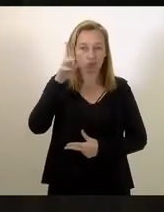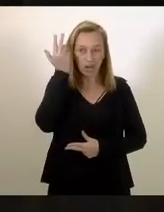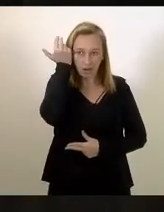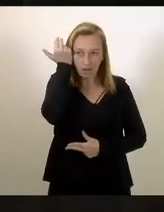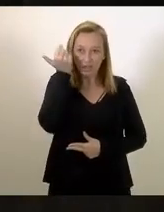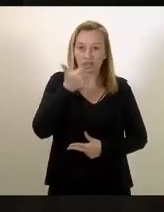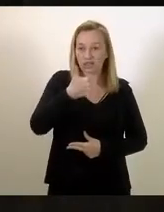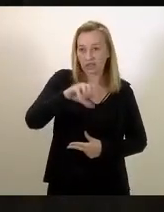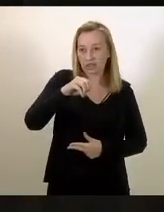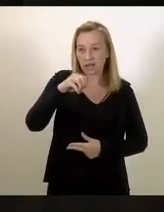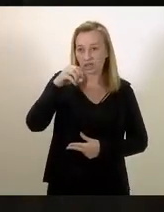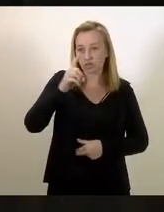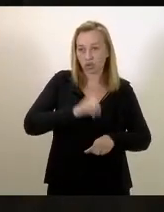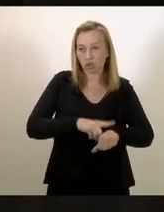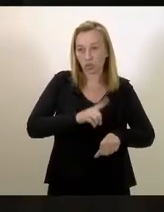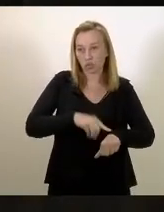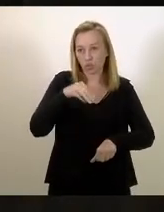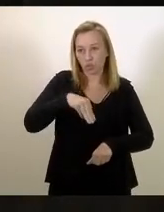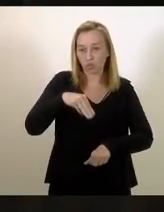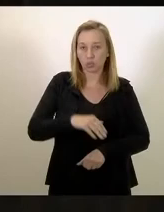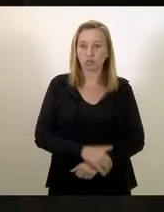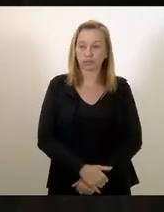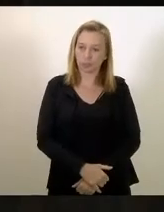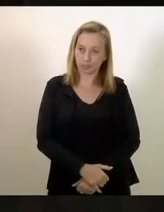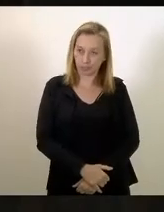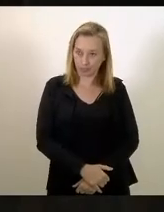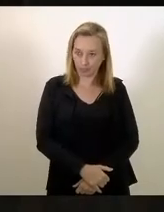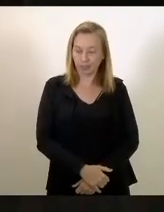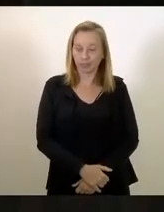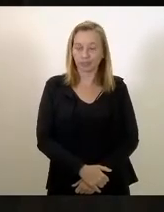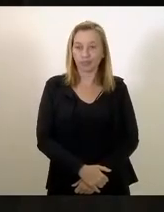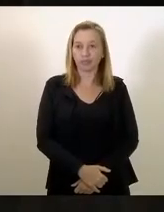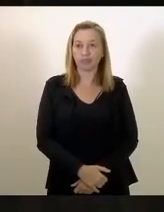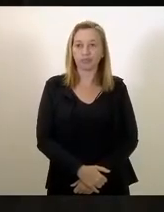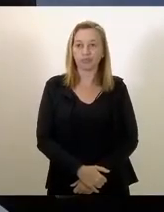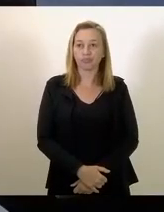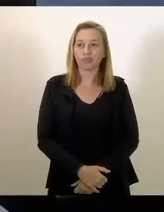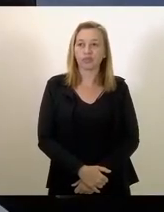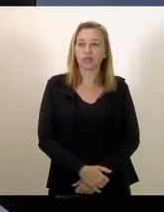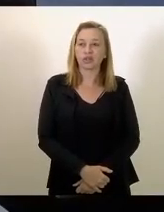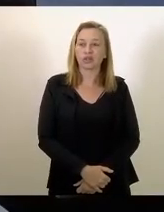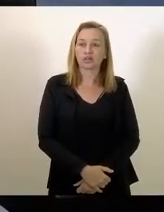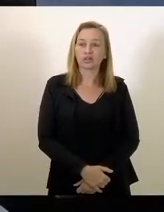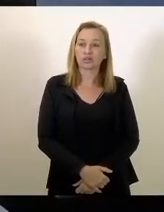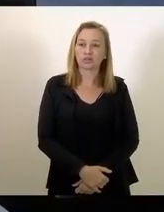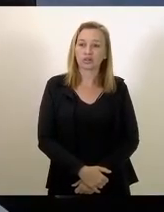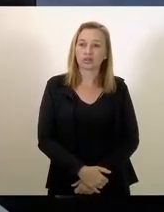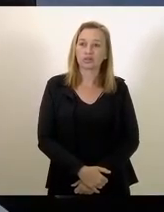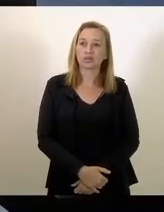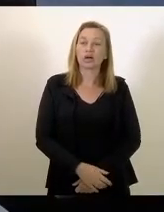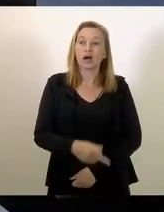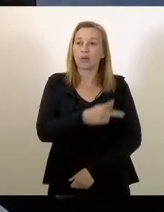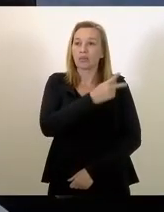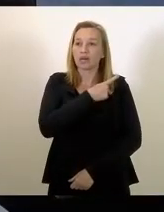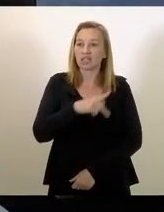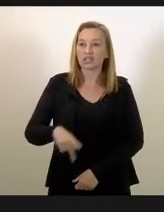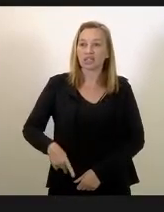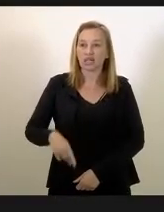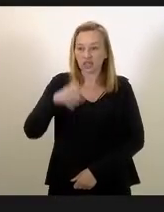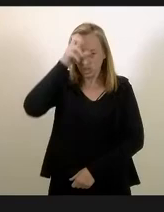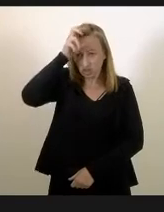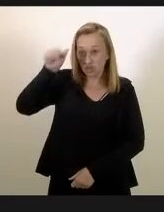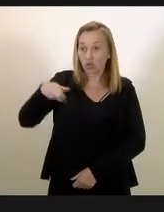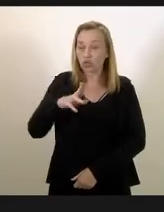excelência dispõe de dez minutos no tempo regimental presidente Tia Ju poderia me